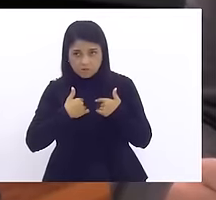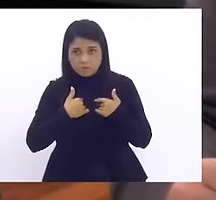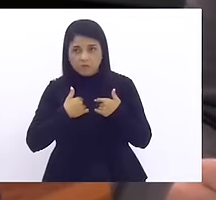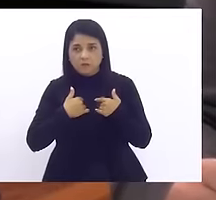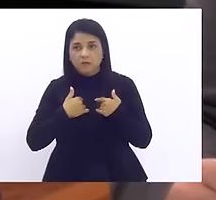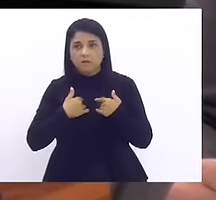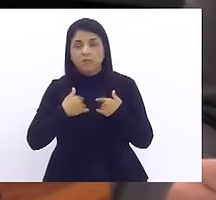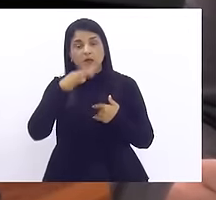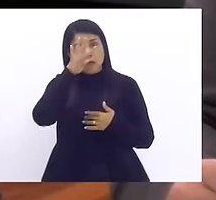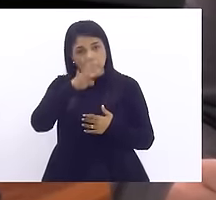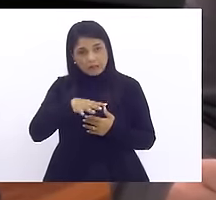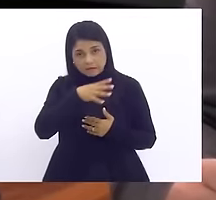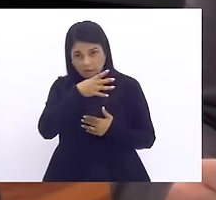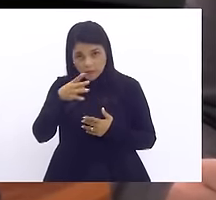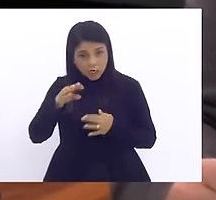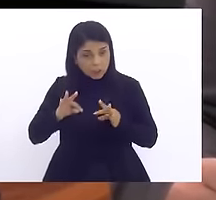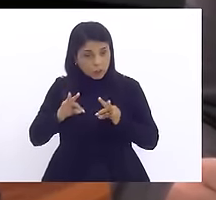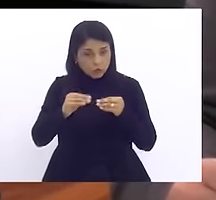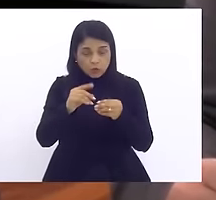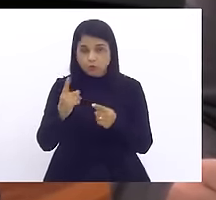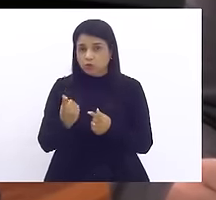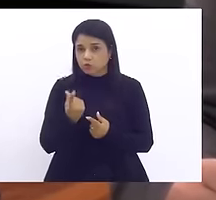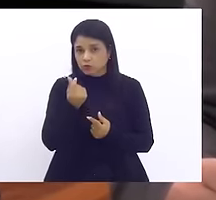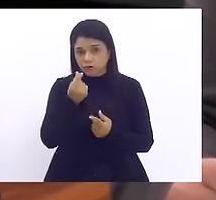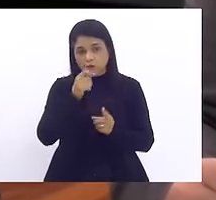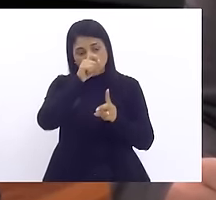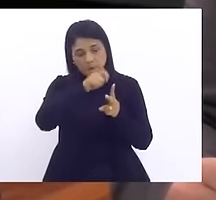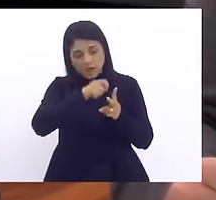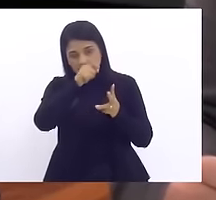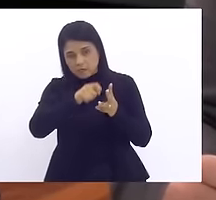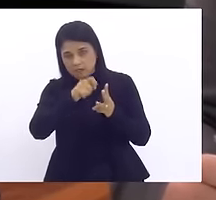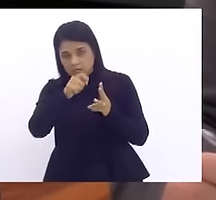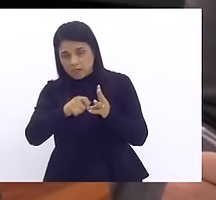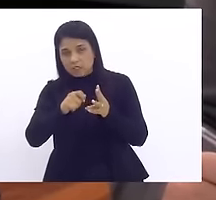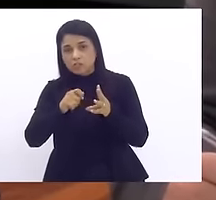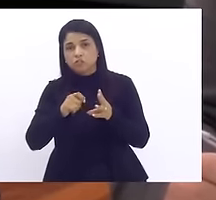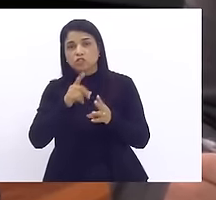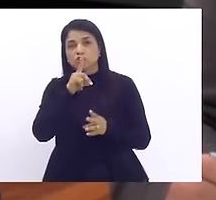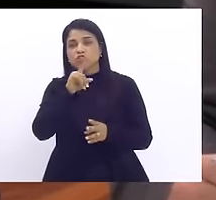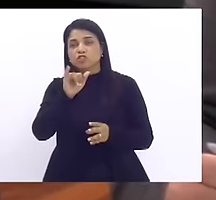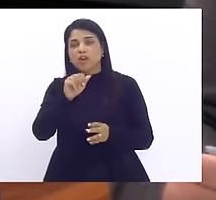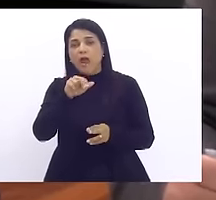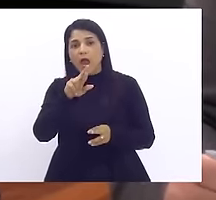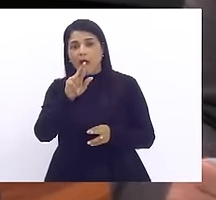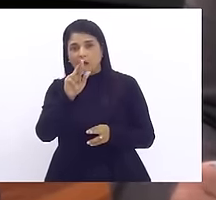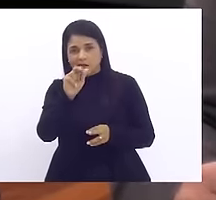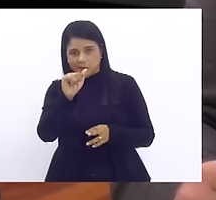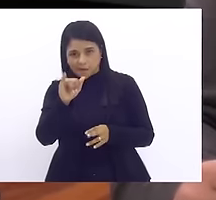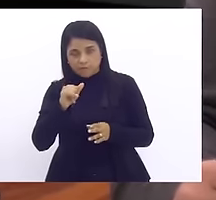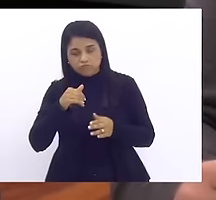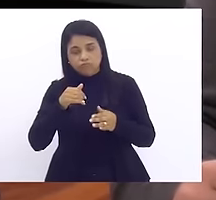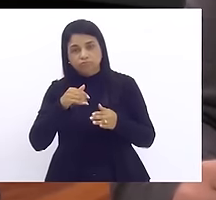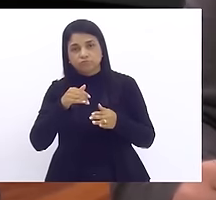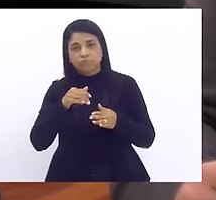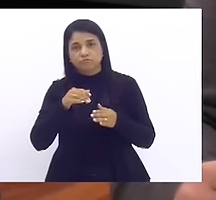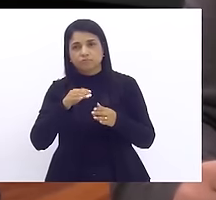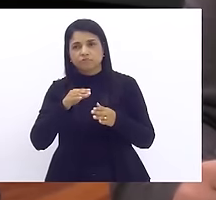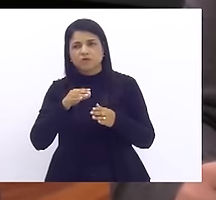é comigo a tabela com todos os valores recebidos mês a mês a título de diária remoção e leilão